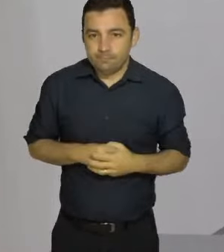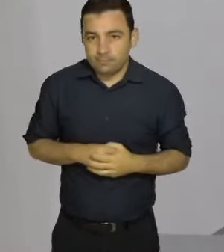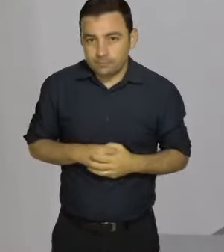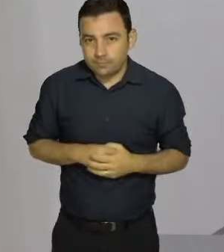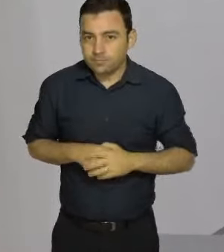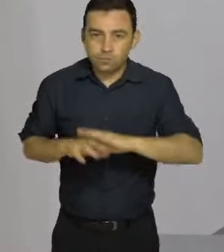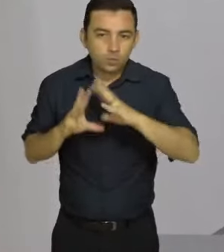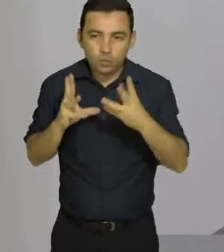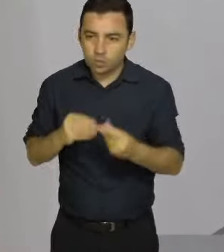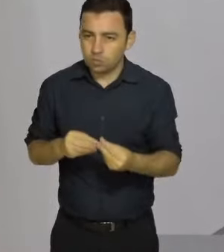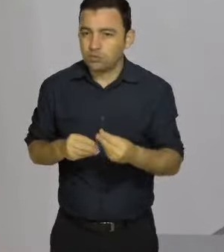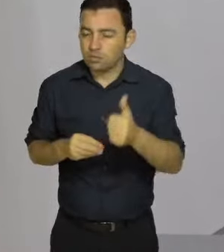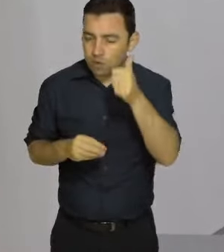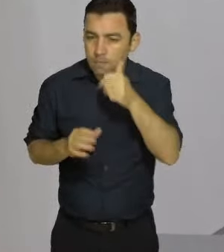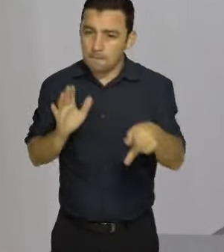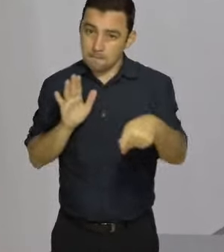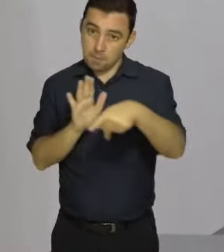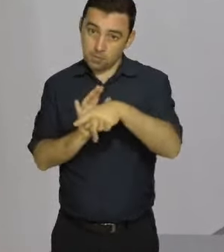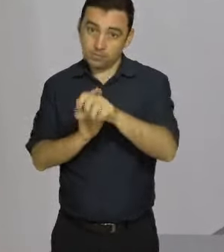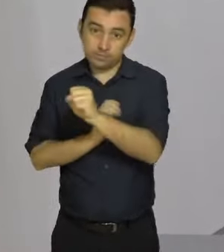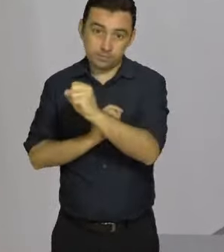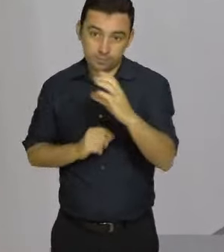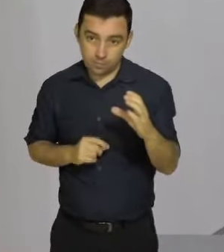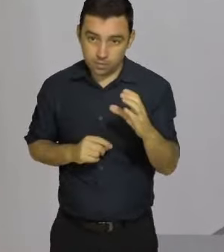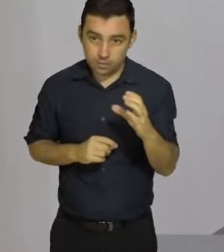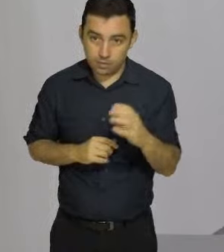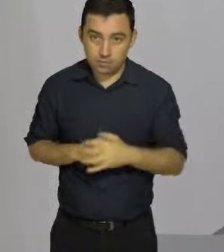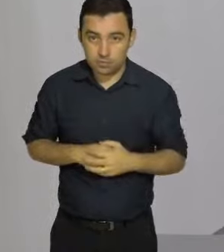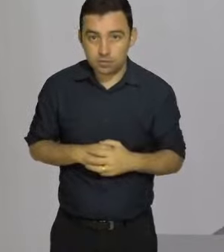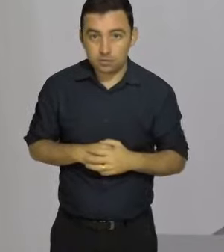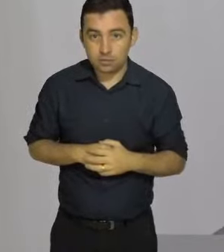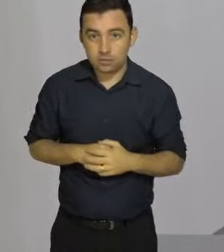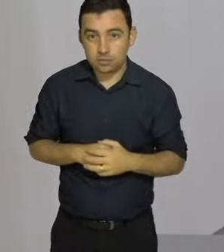As mulheres de Santa Catarina fazem que